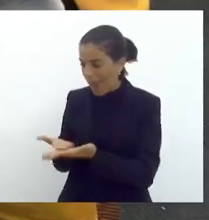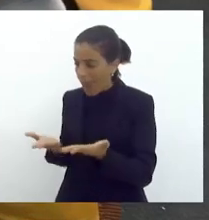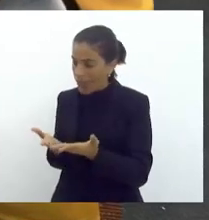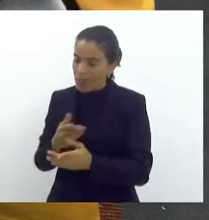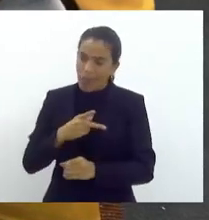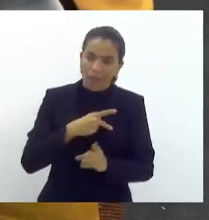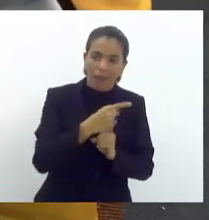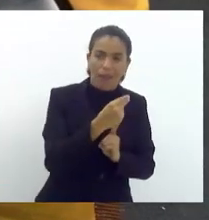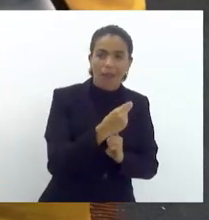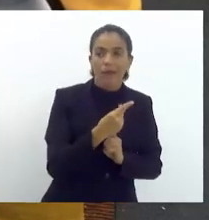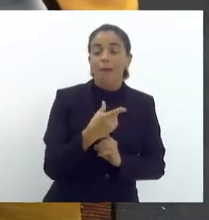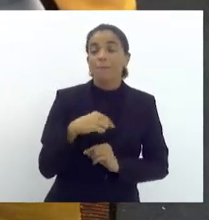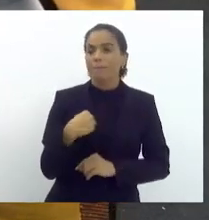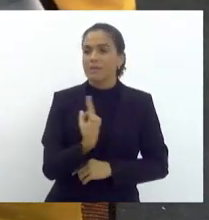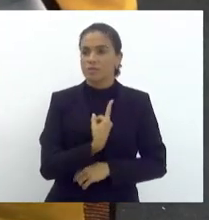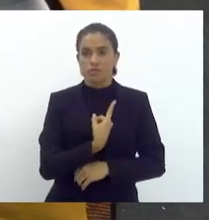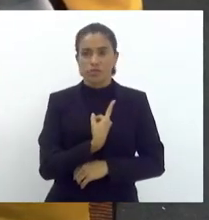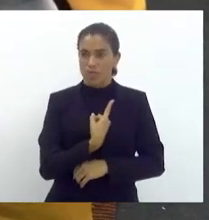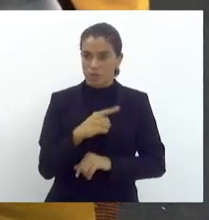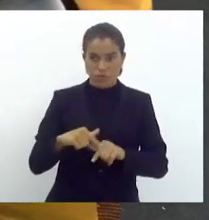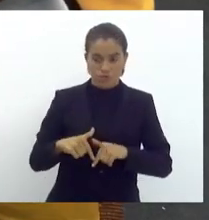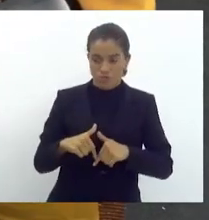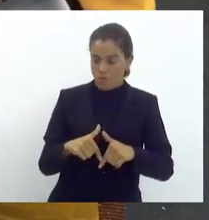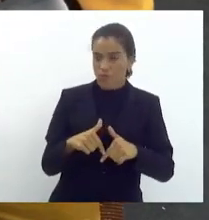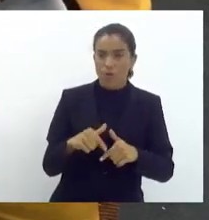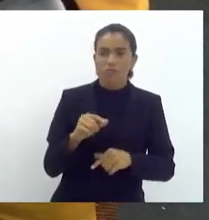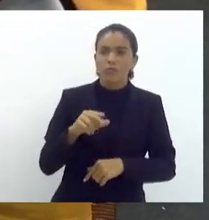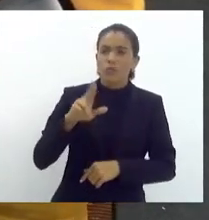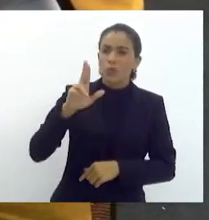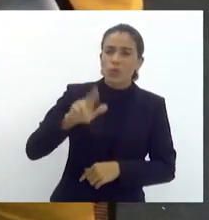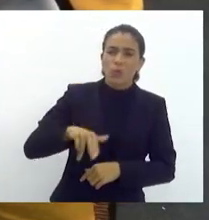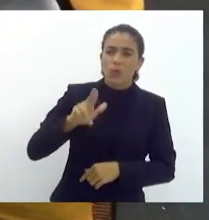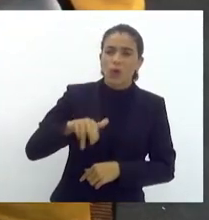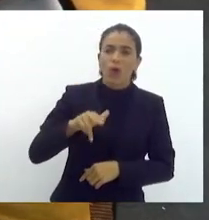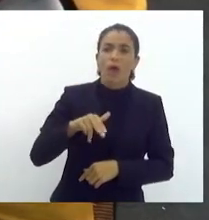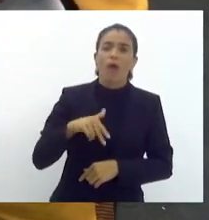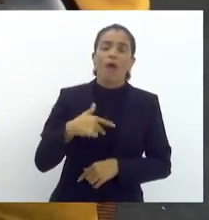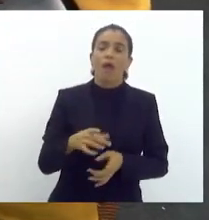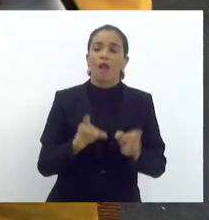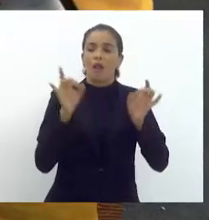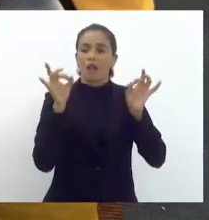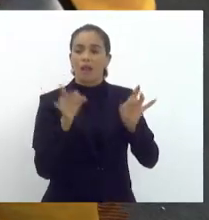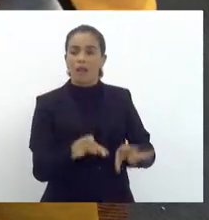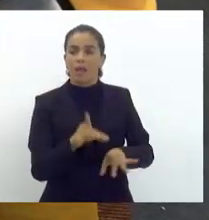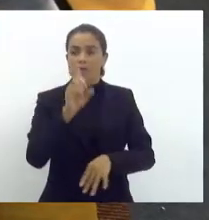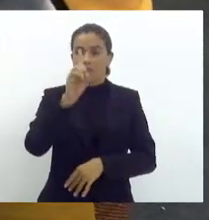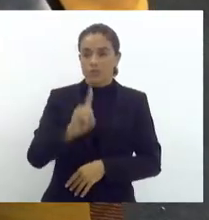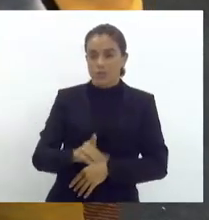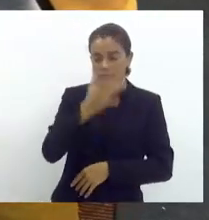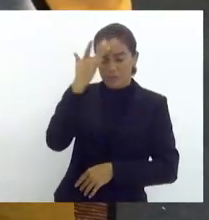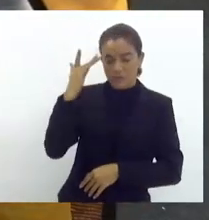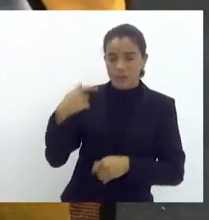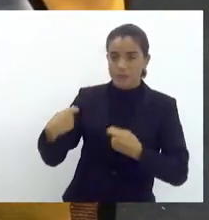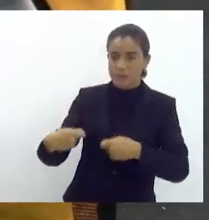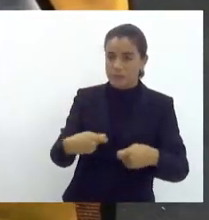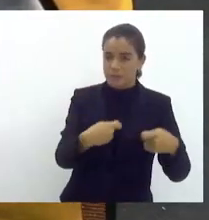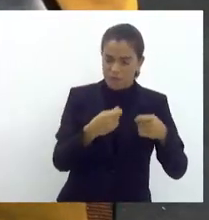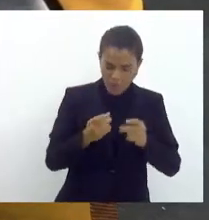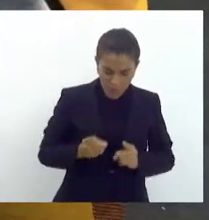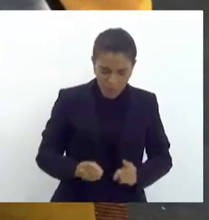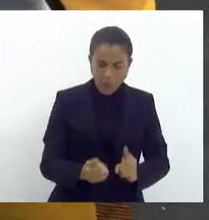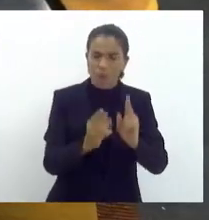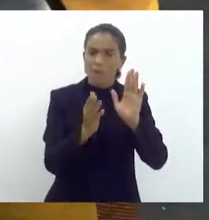mais do que a gente não vai fazer jamais abrir mão dos direitos daqueles que mais precisam e vamos continuar